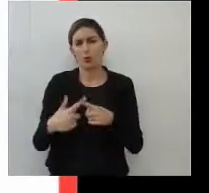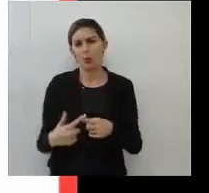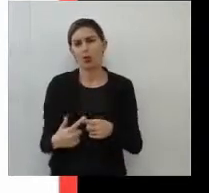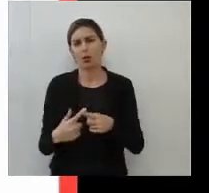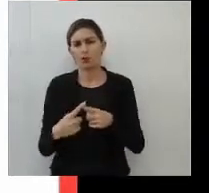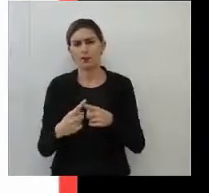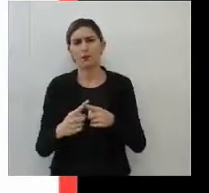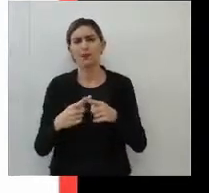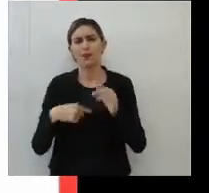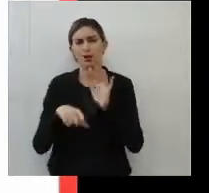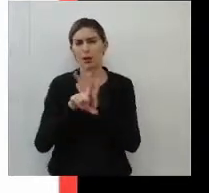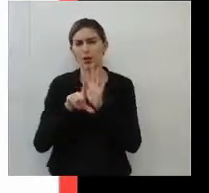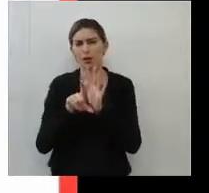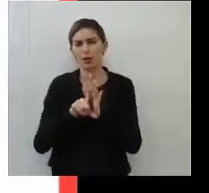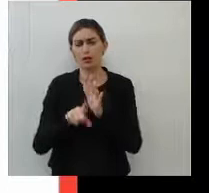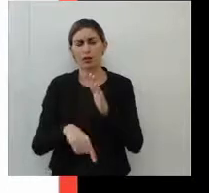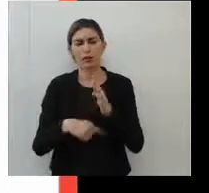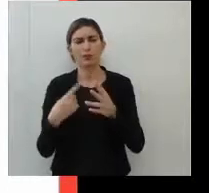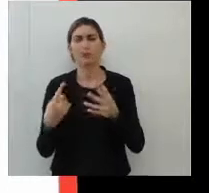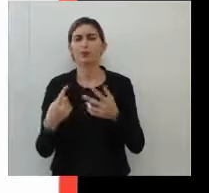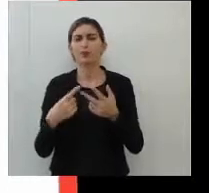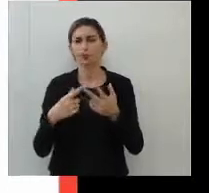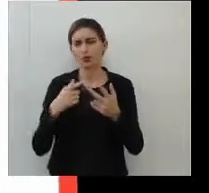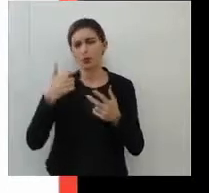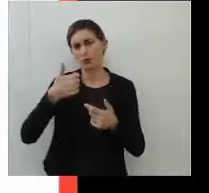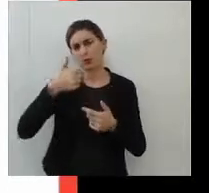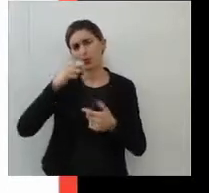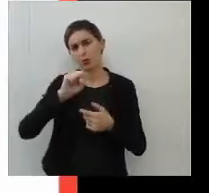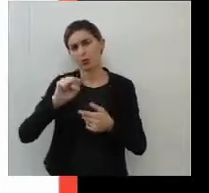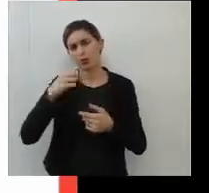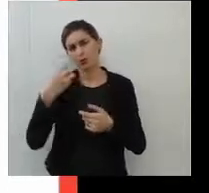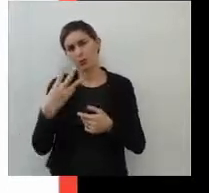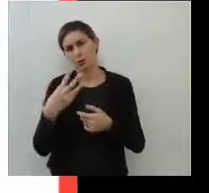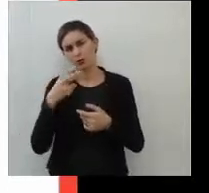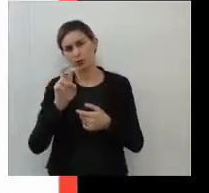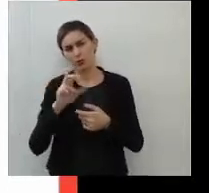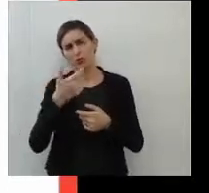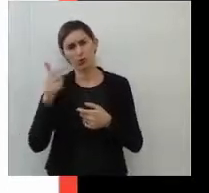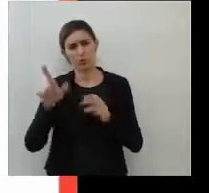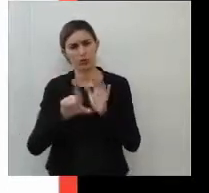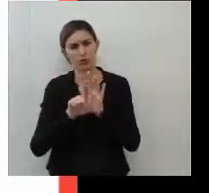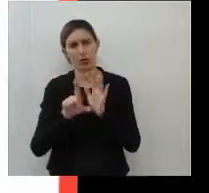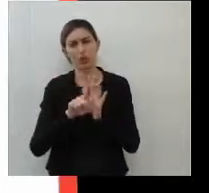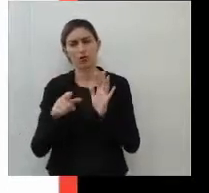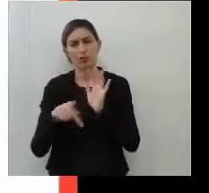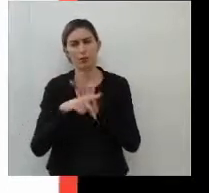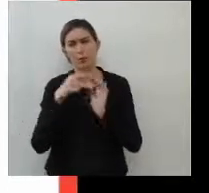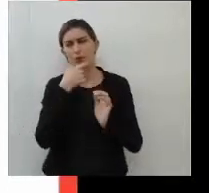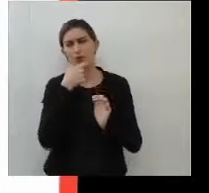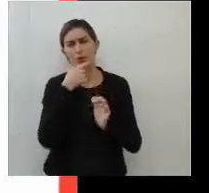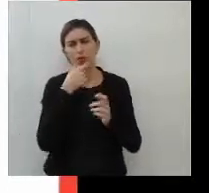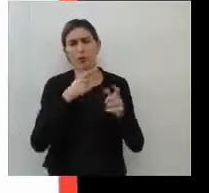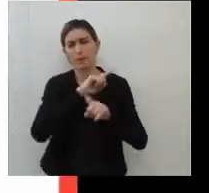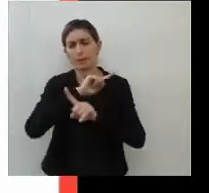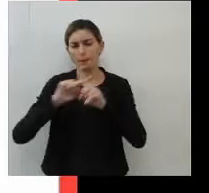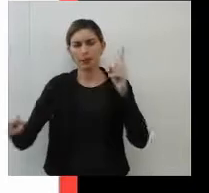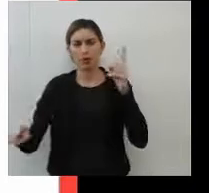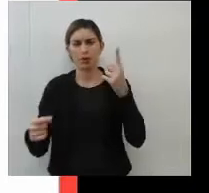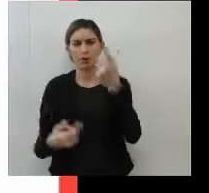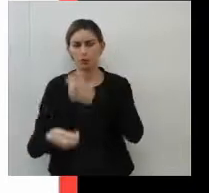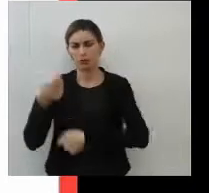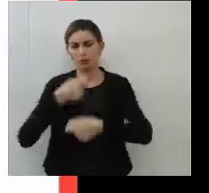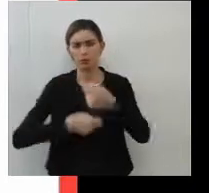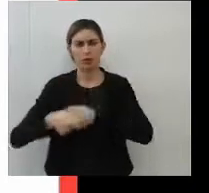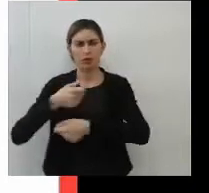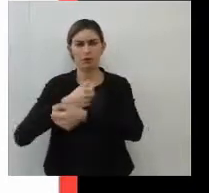parte da Lei Bill Aberdeen de 1845, que era uma lei inglesa que proibia o tráfico de pessoas